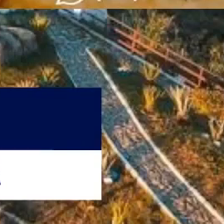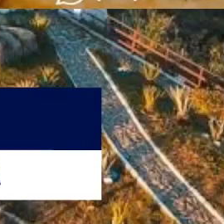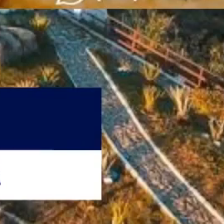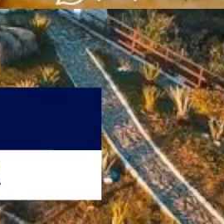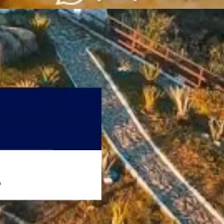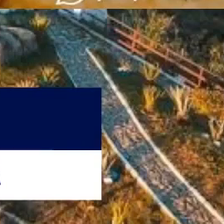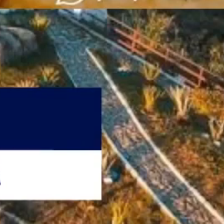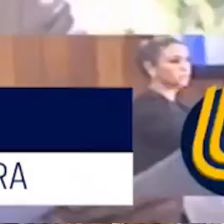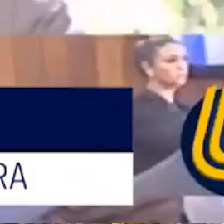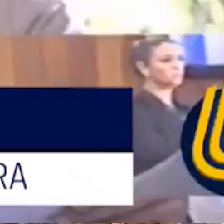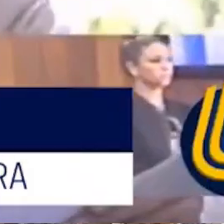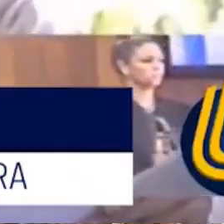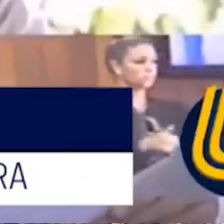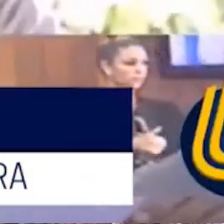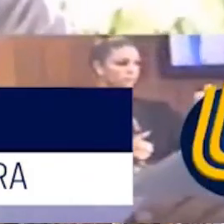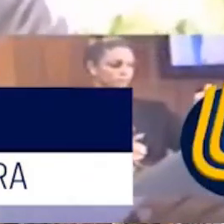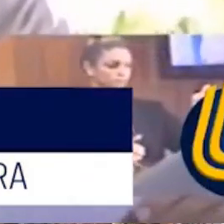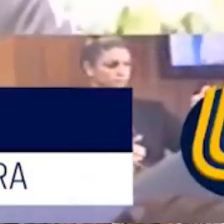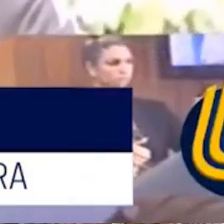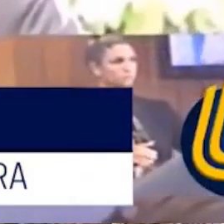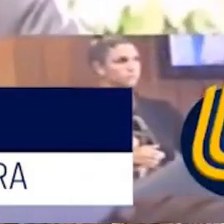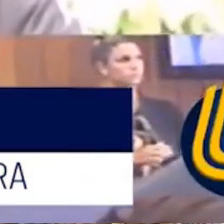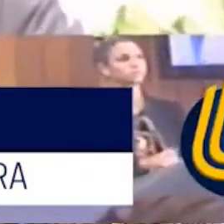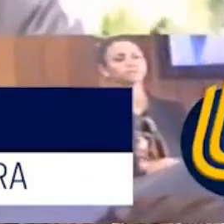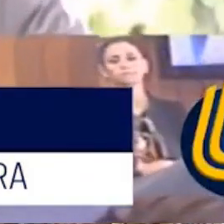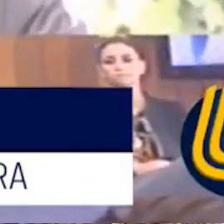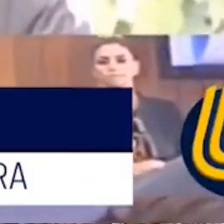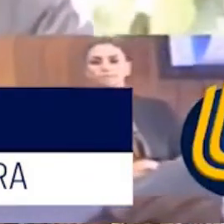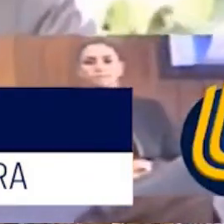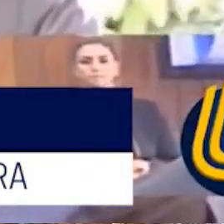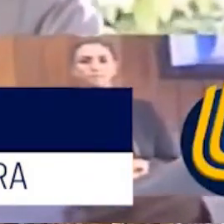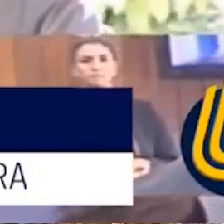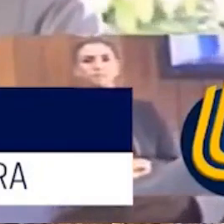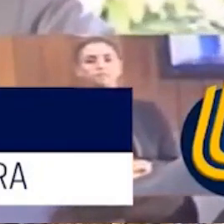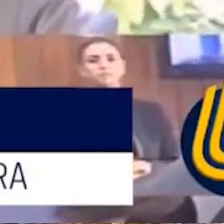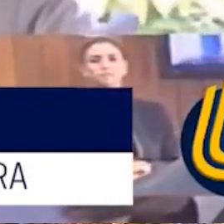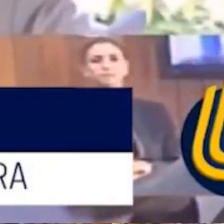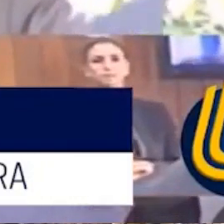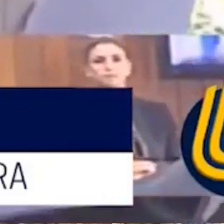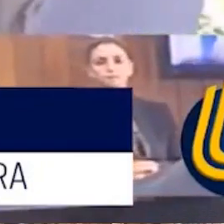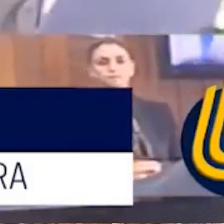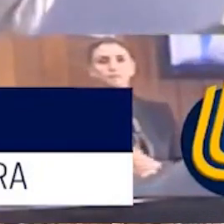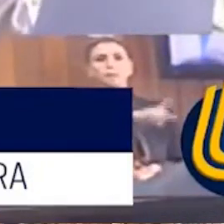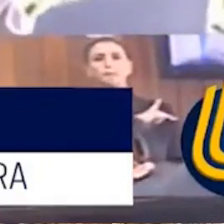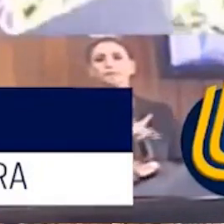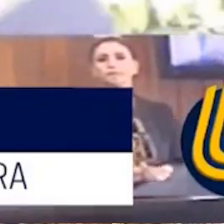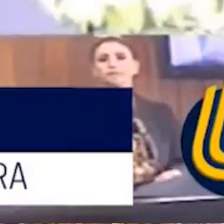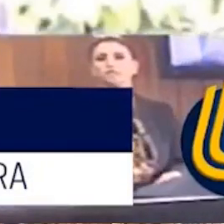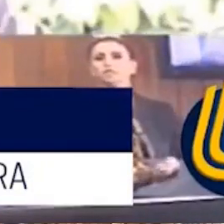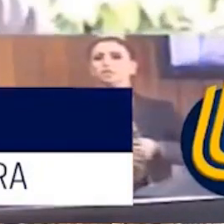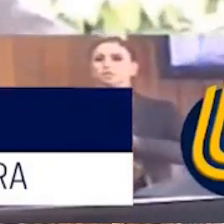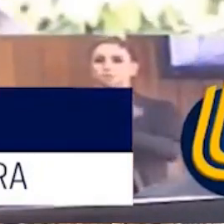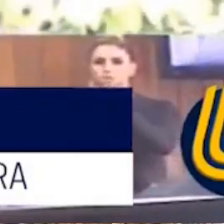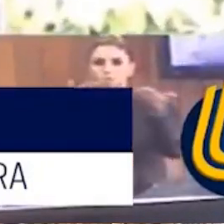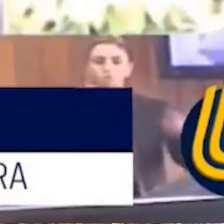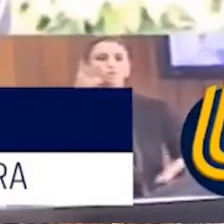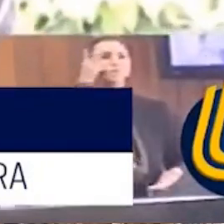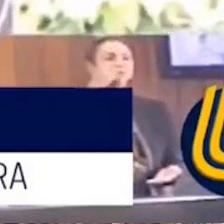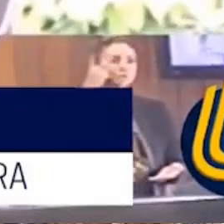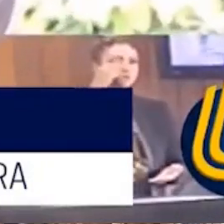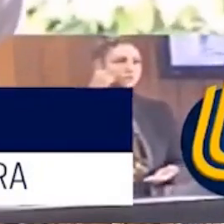prefeito de Cabo Frio. Senhor presidente, senhores e senhoras